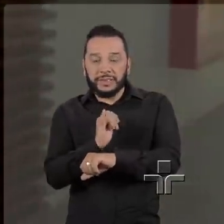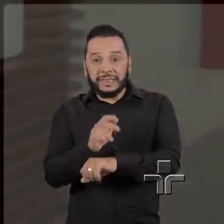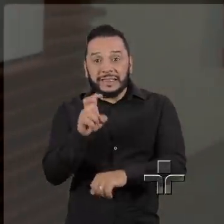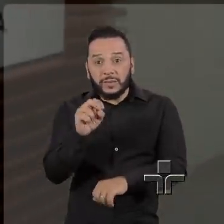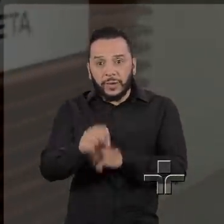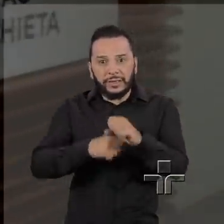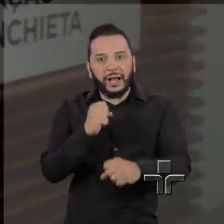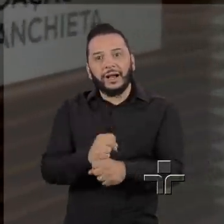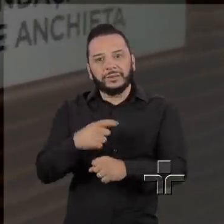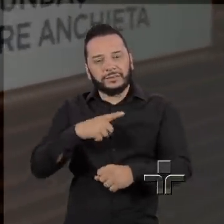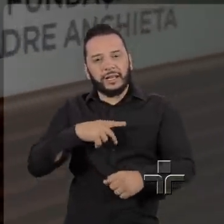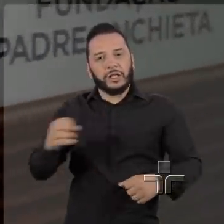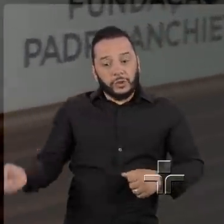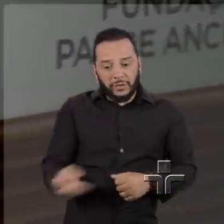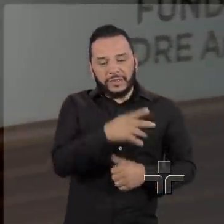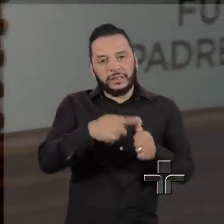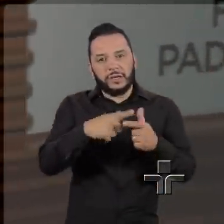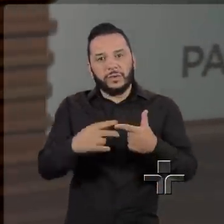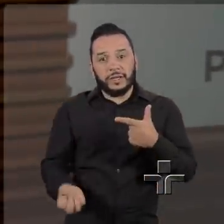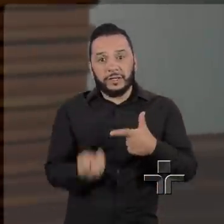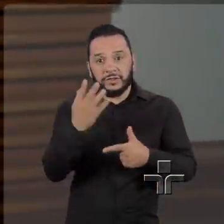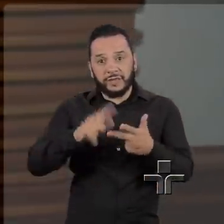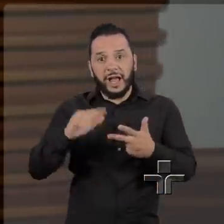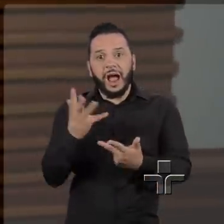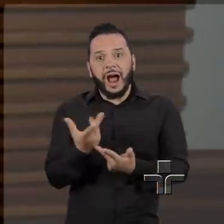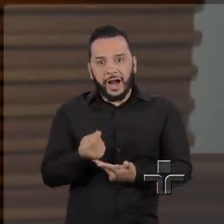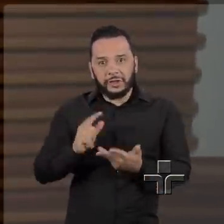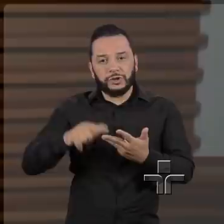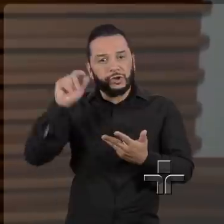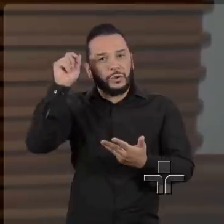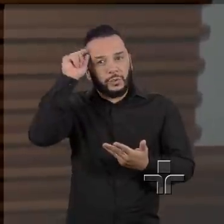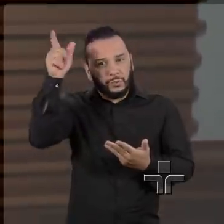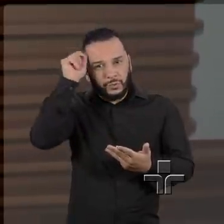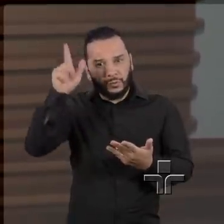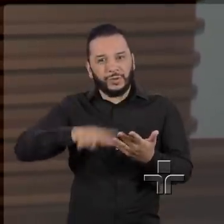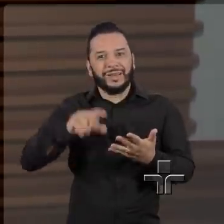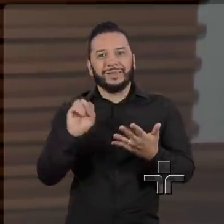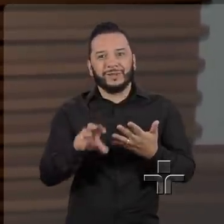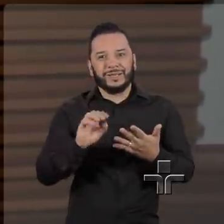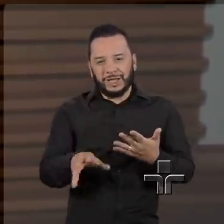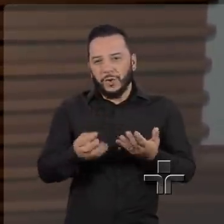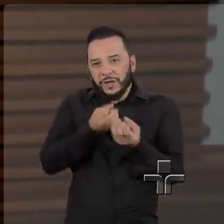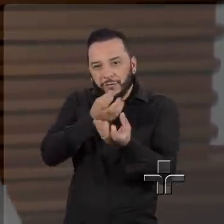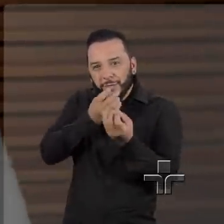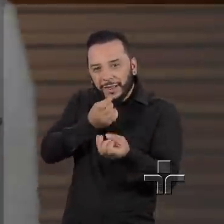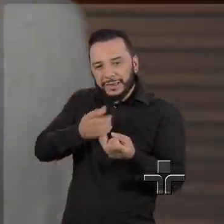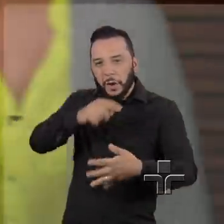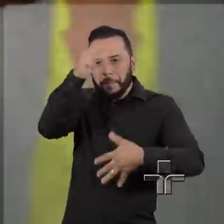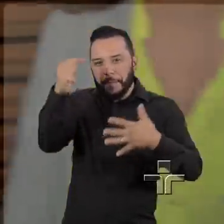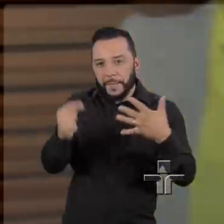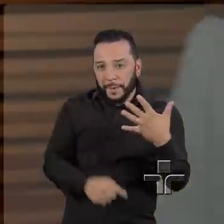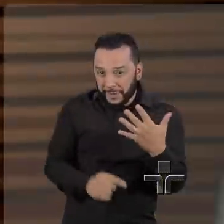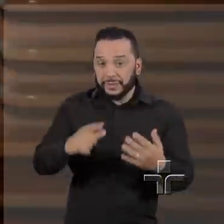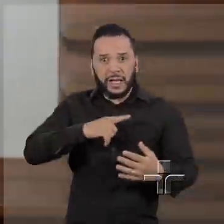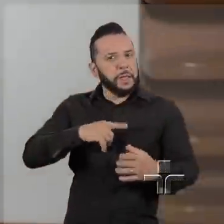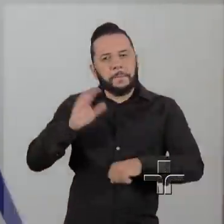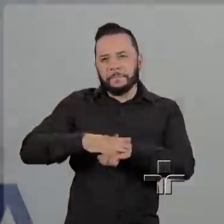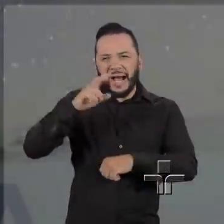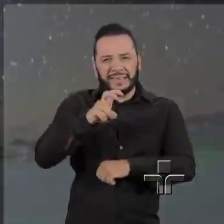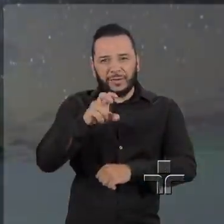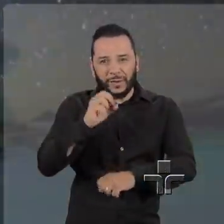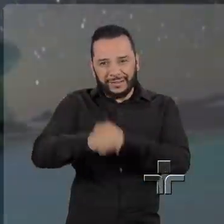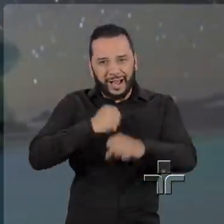de inovação, criatividade, arte, cultura, educação e informação. E que venham mais 50